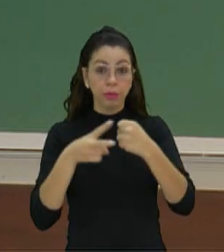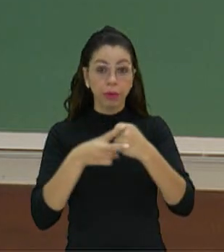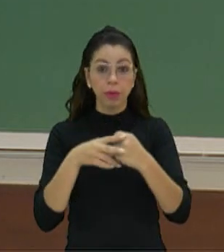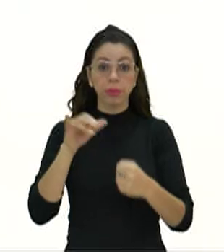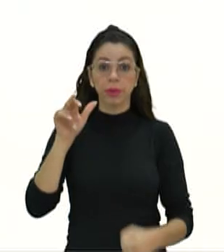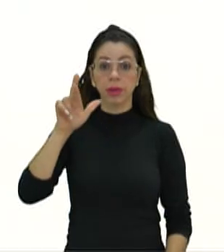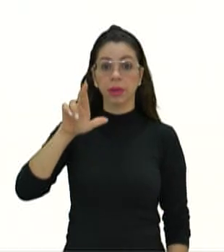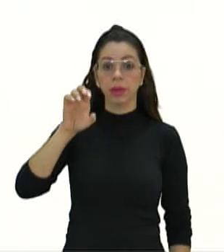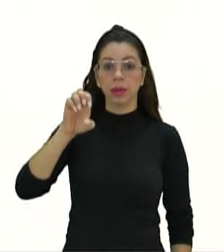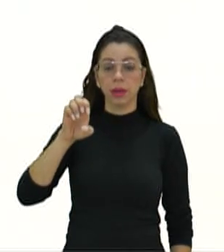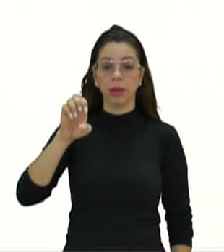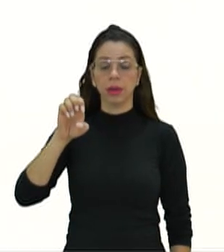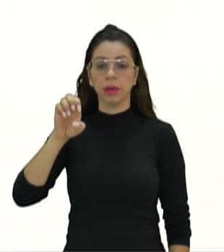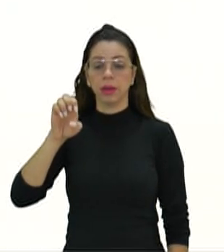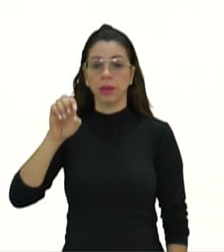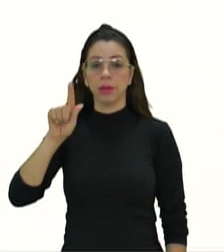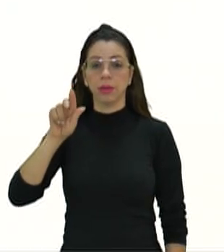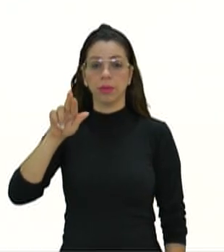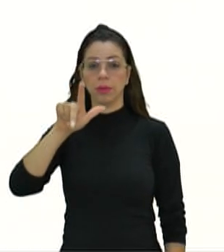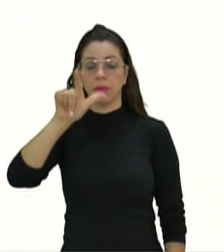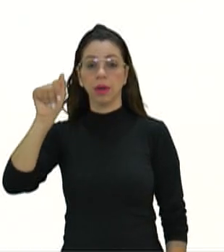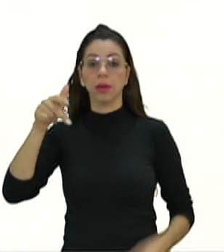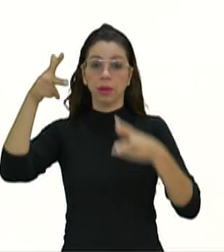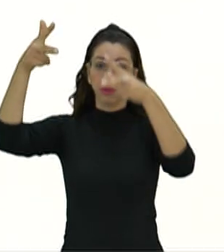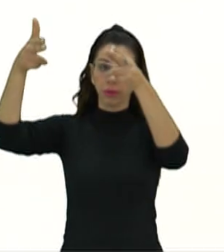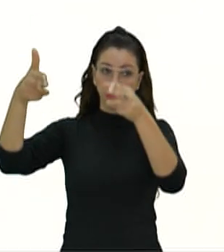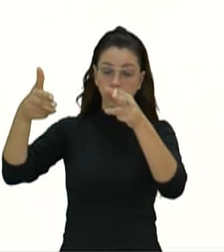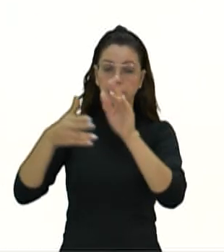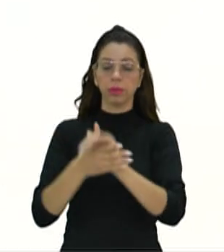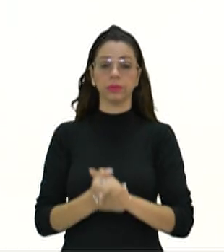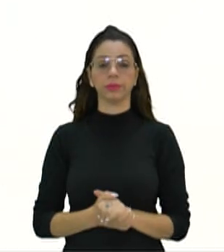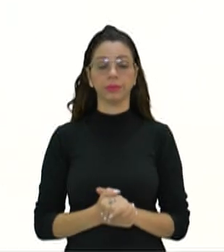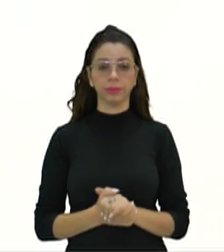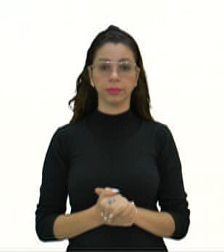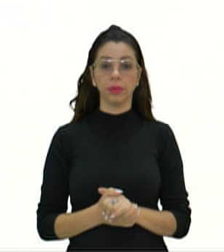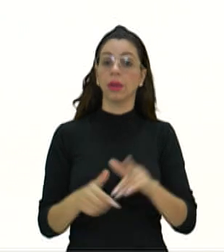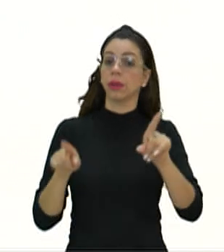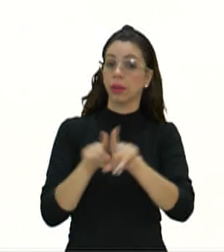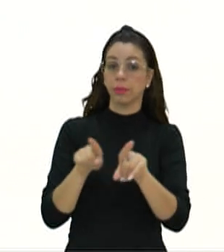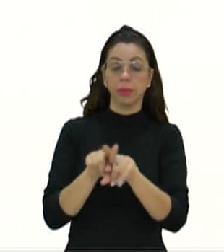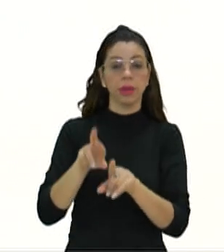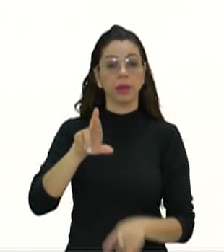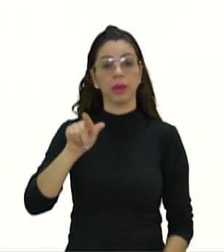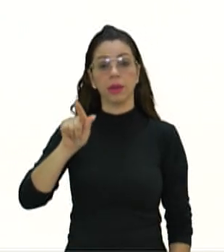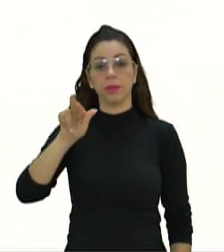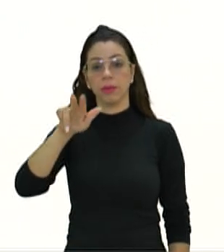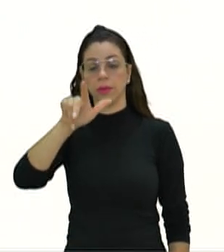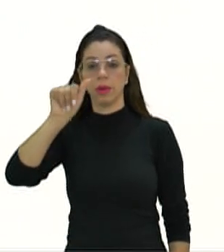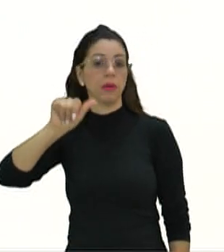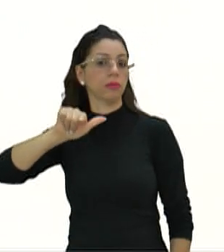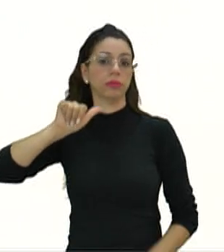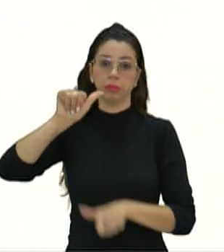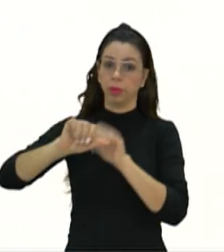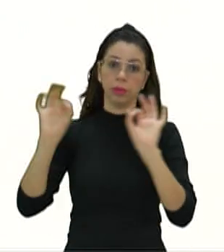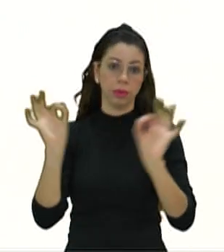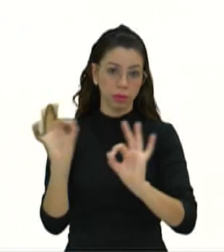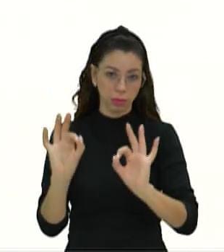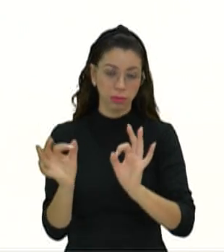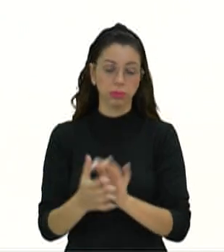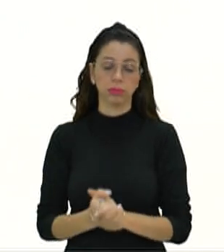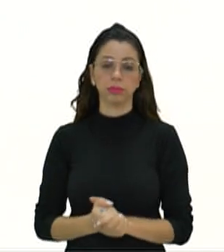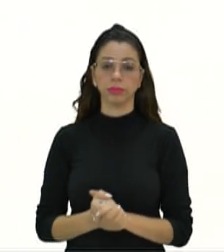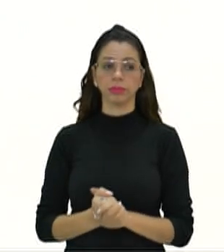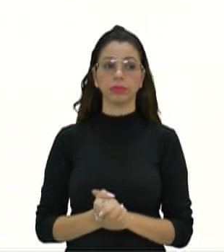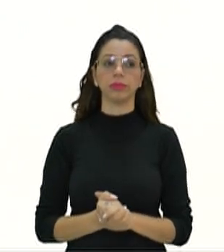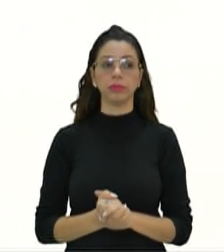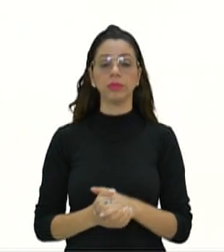igual, beleza? Rain, rained, rained. Também é regular, então não muda. Agora, os outros 4 que eu